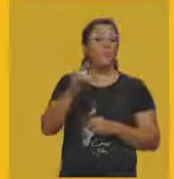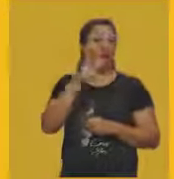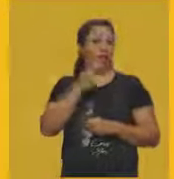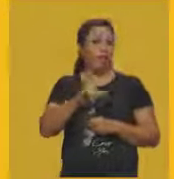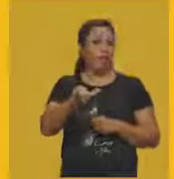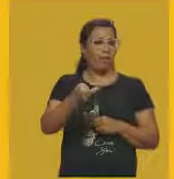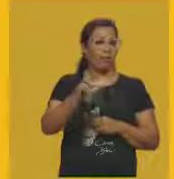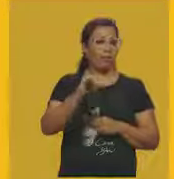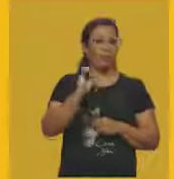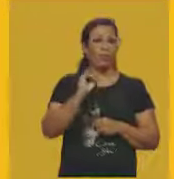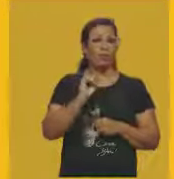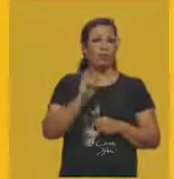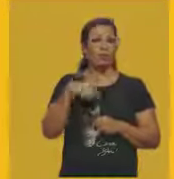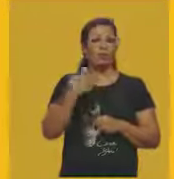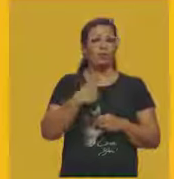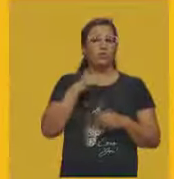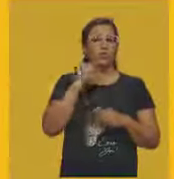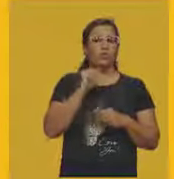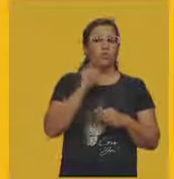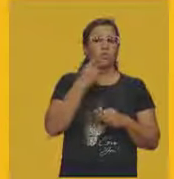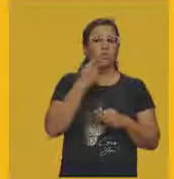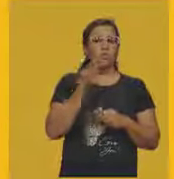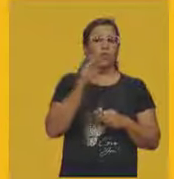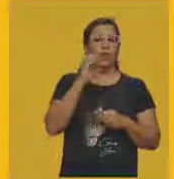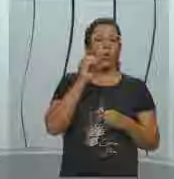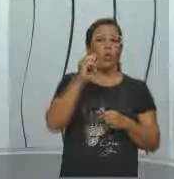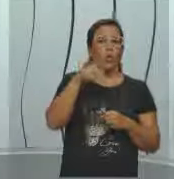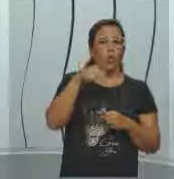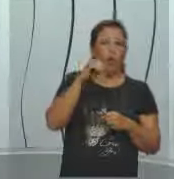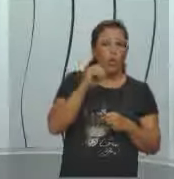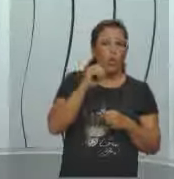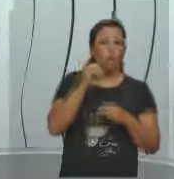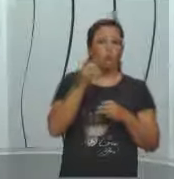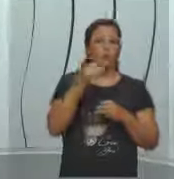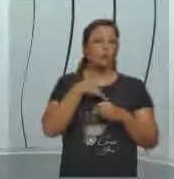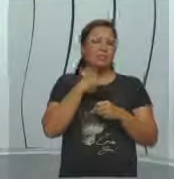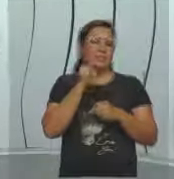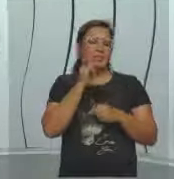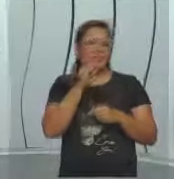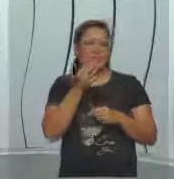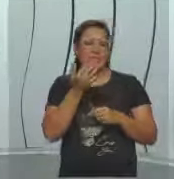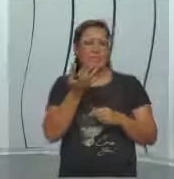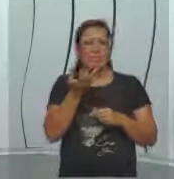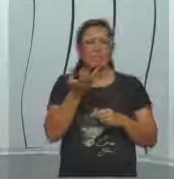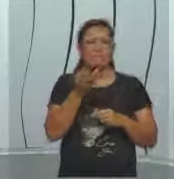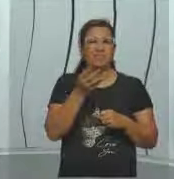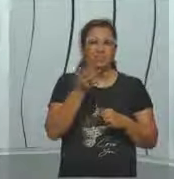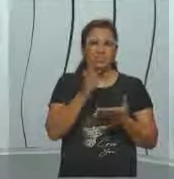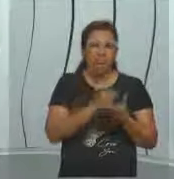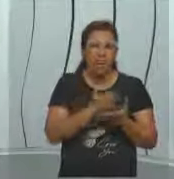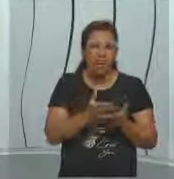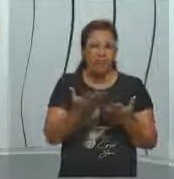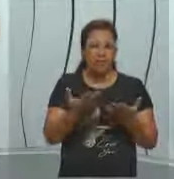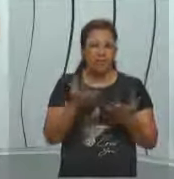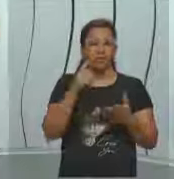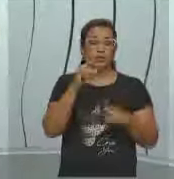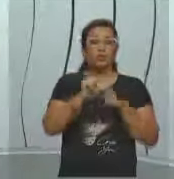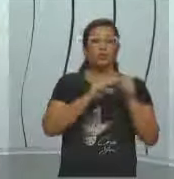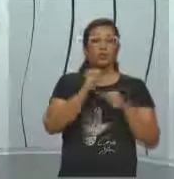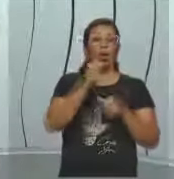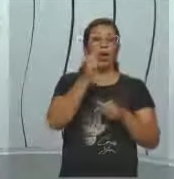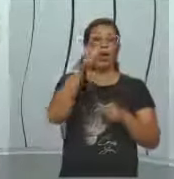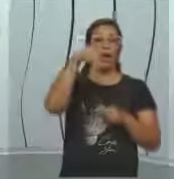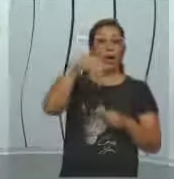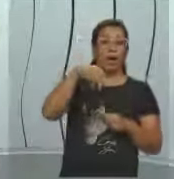o coulomb dividido por segundo. Só que falar coulomb por segundo é um negócio que fica enjoado. Então se troca por ampere